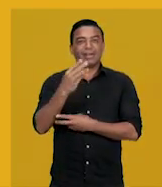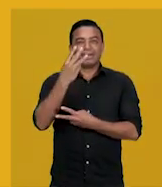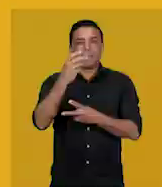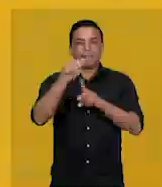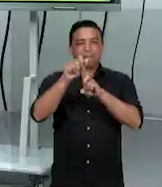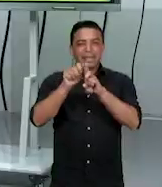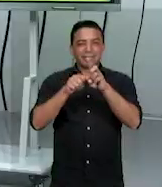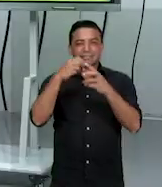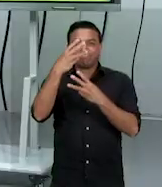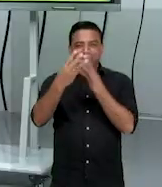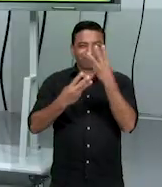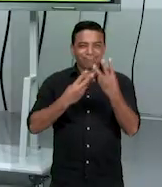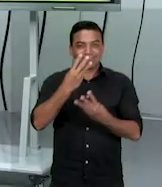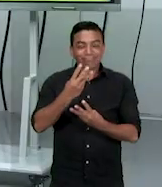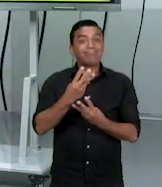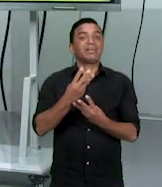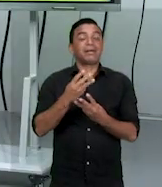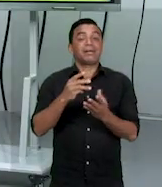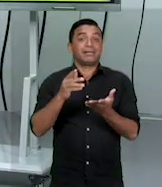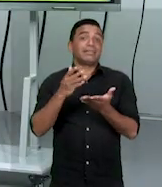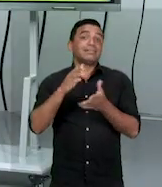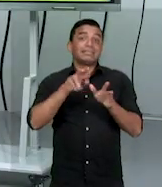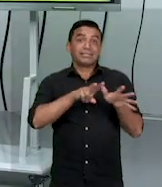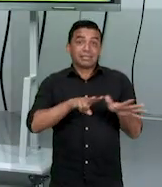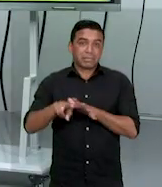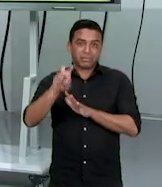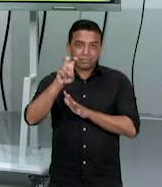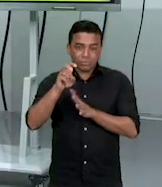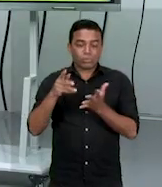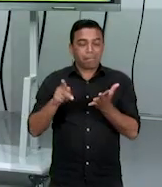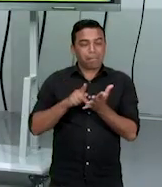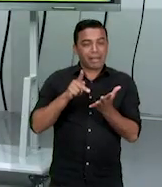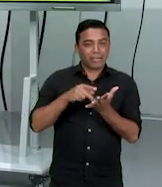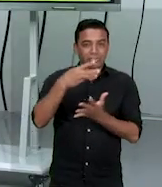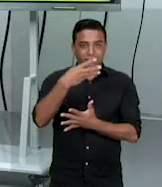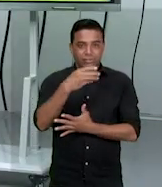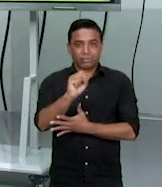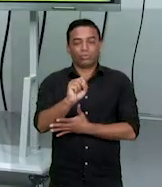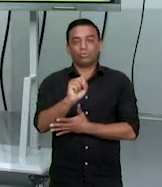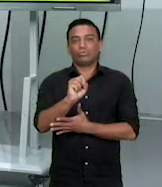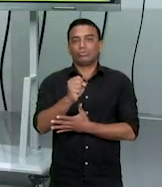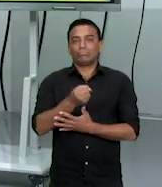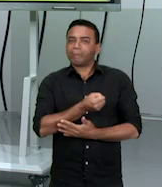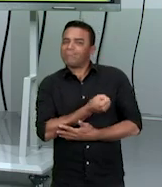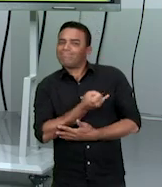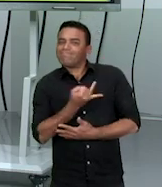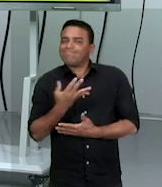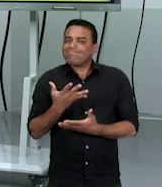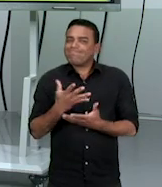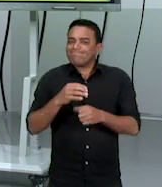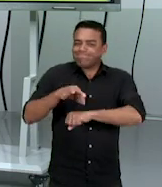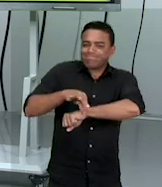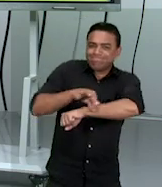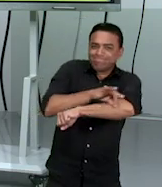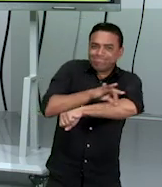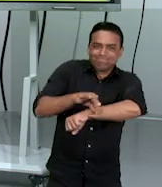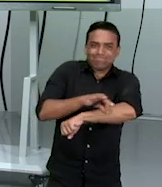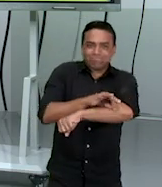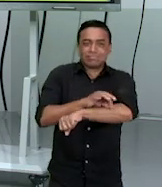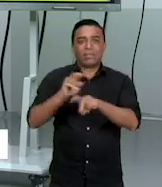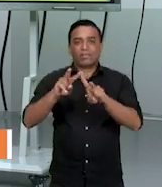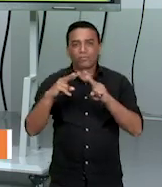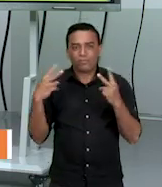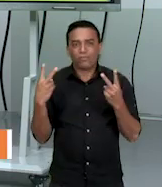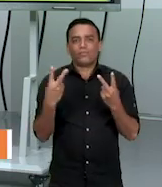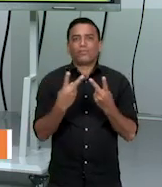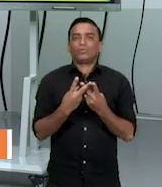5, página 38. Nós vamos falar sobre medidas de capacidade e volume, as habilidades